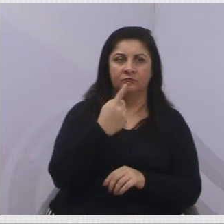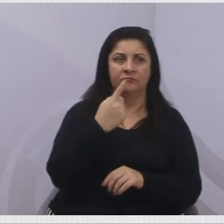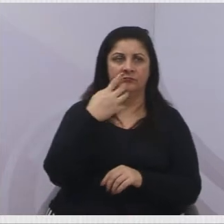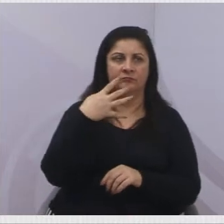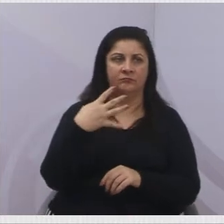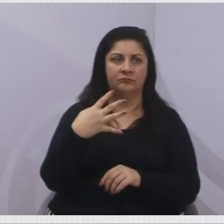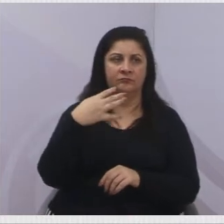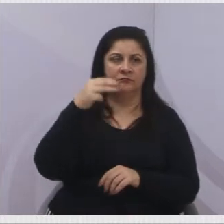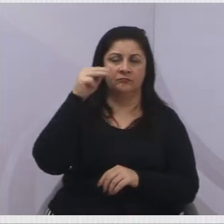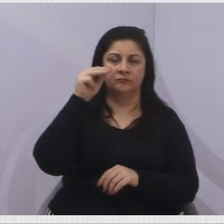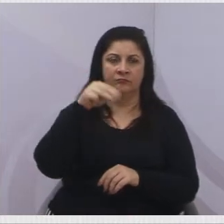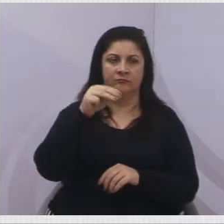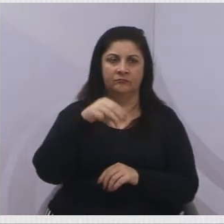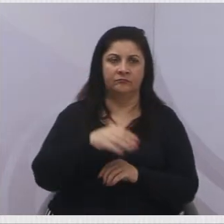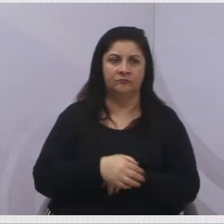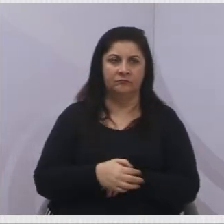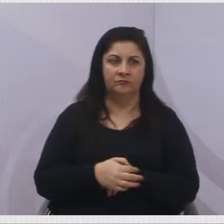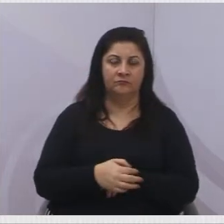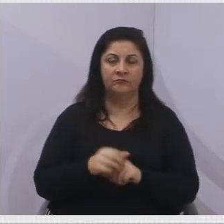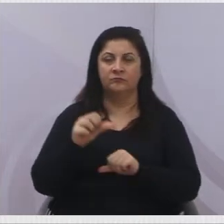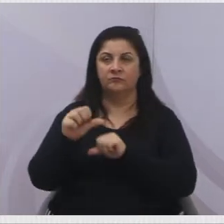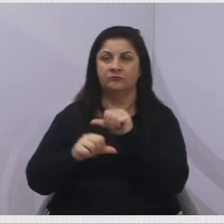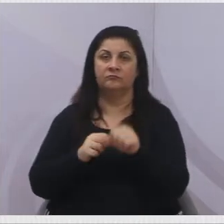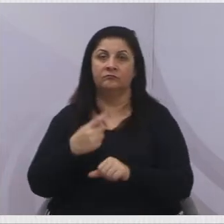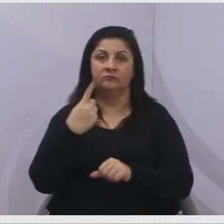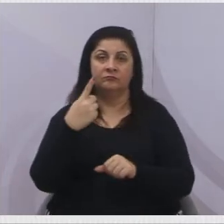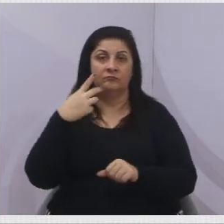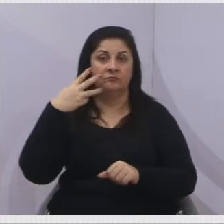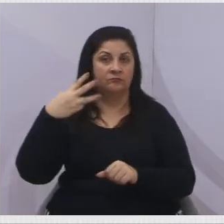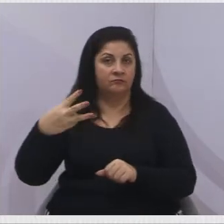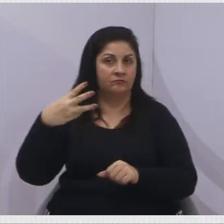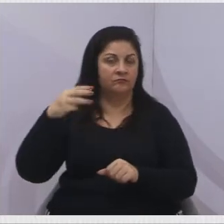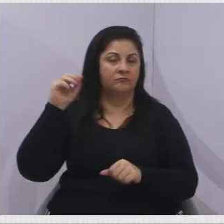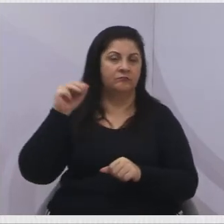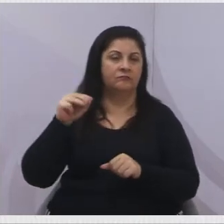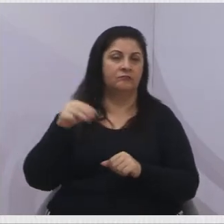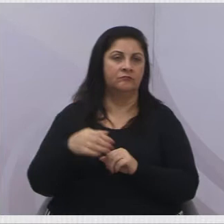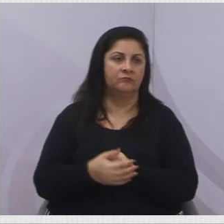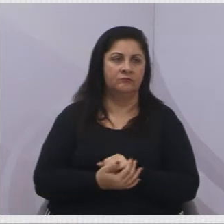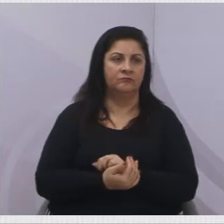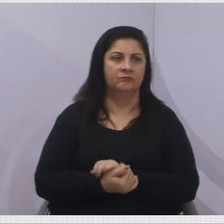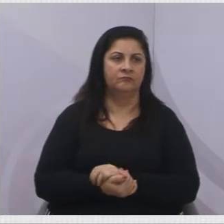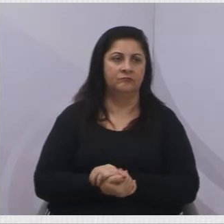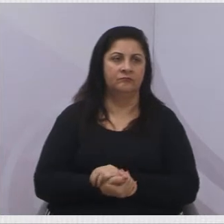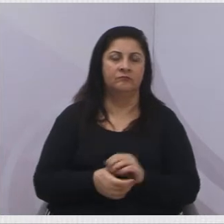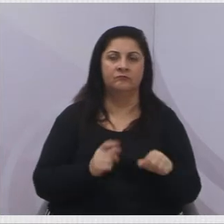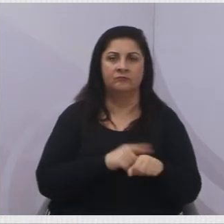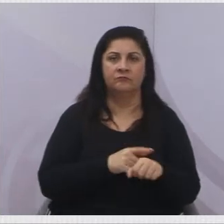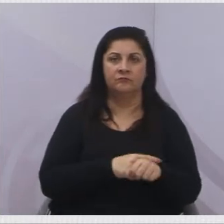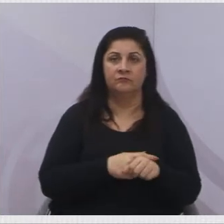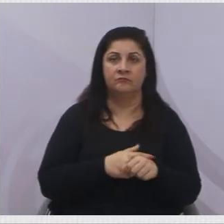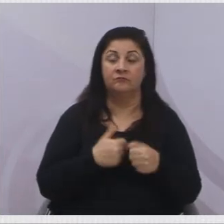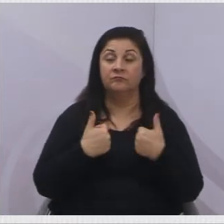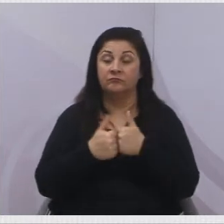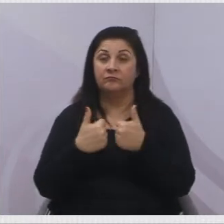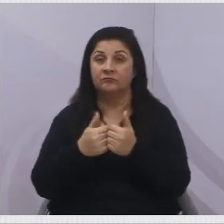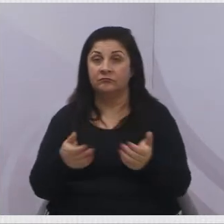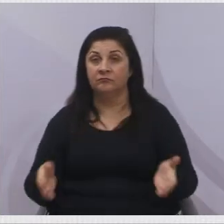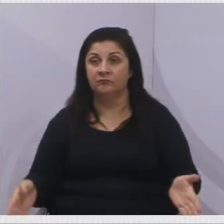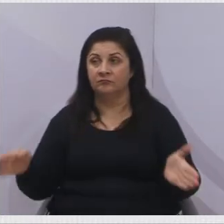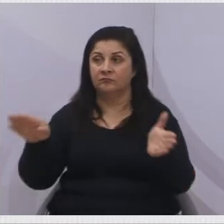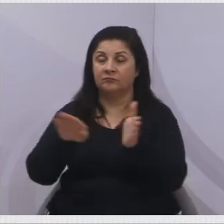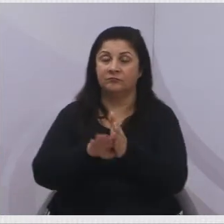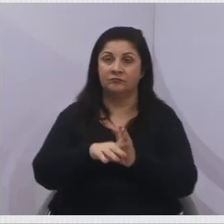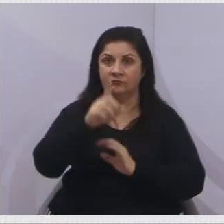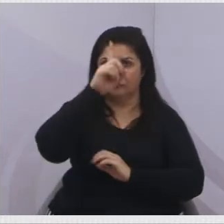13 segundos para 13 minutos e 15 segundos, e o tempo médio de transporte até a unidade de referência, de